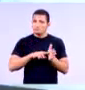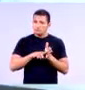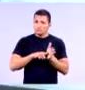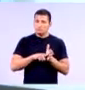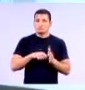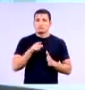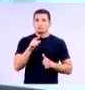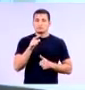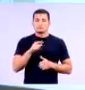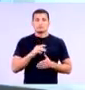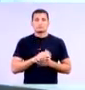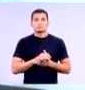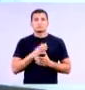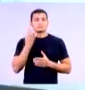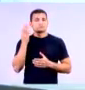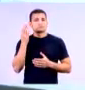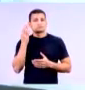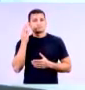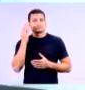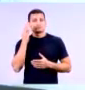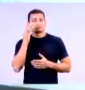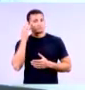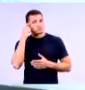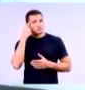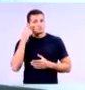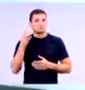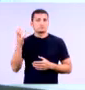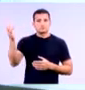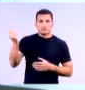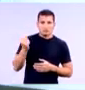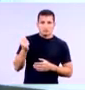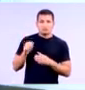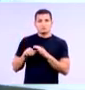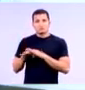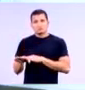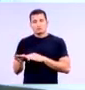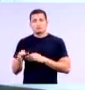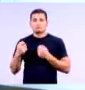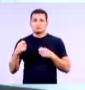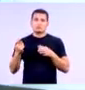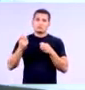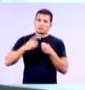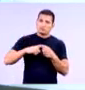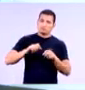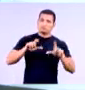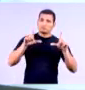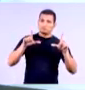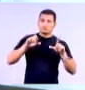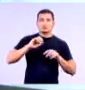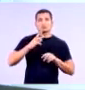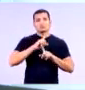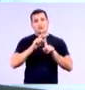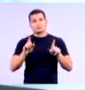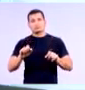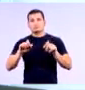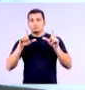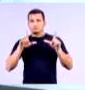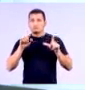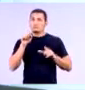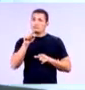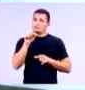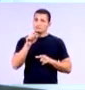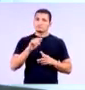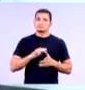você que acha que o sacar e depositar devem voltar ou não, valor ou não. Então, é você que vai definir se o sacar ou depositar vai